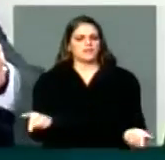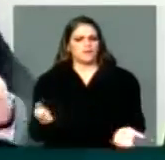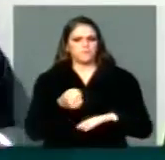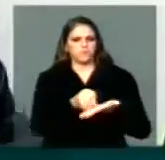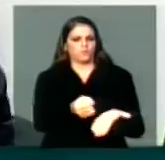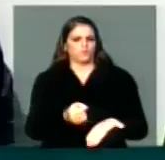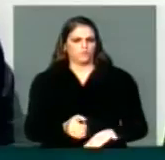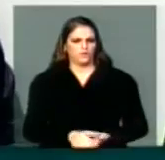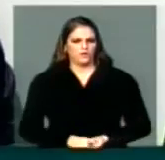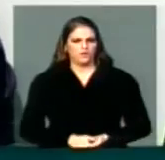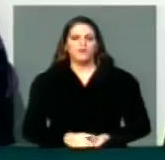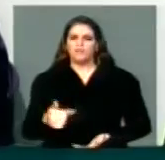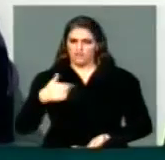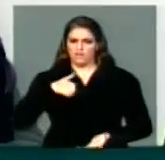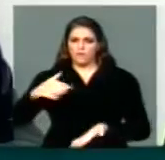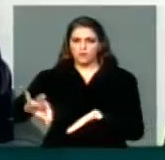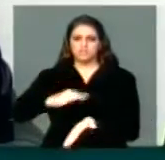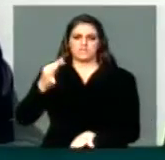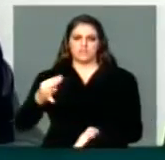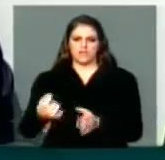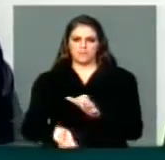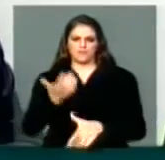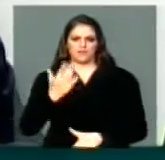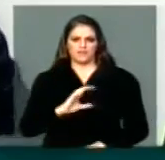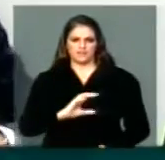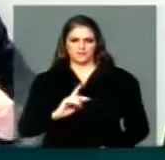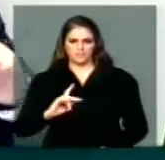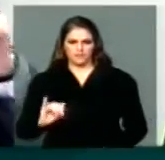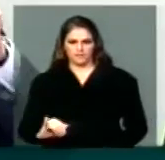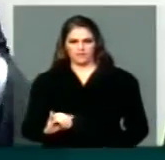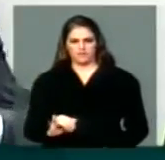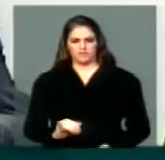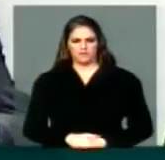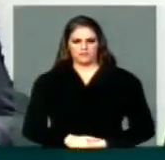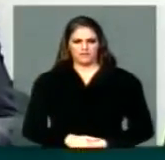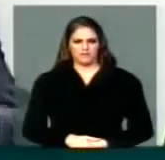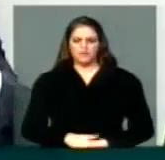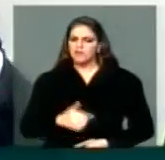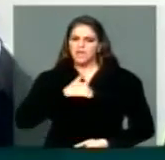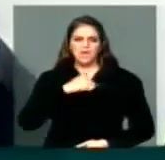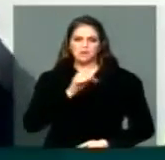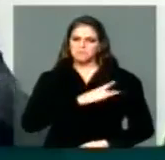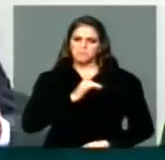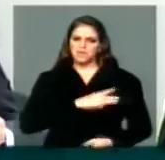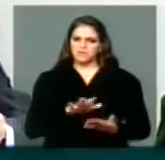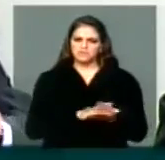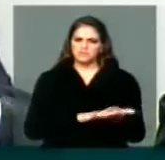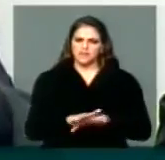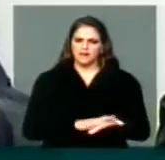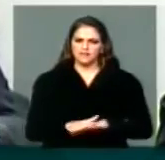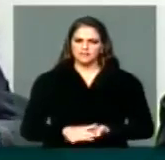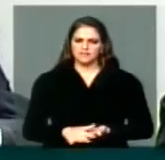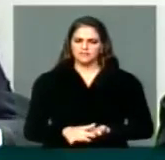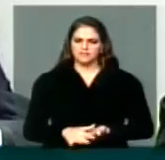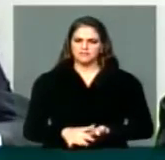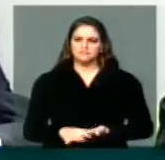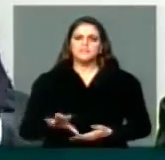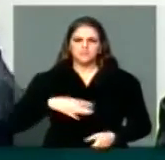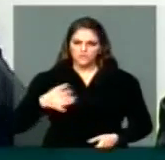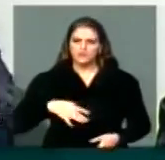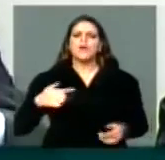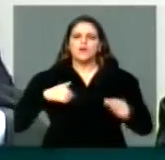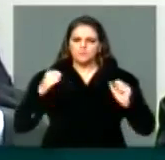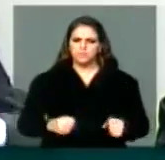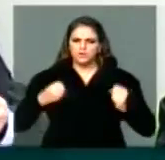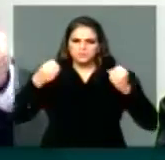dando número para a coleta de assinatura para que ela fosse instalada, para dizer que nós não temos nada a temer. E estamos aqui efetivamente para justificar qualquer